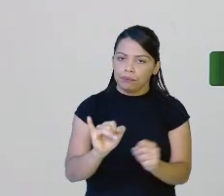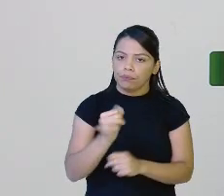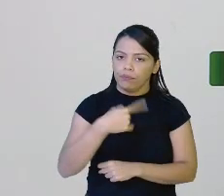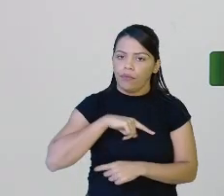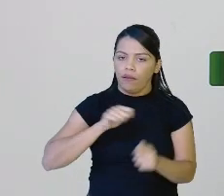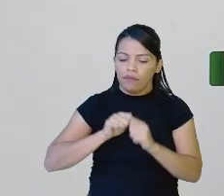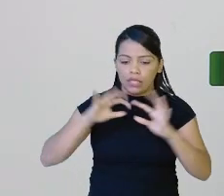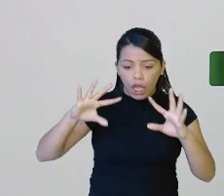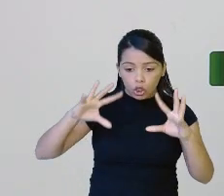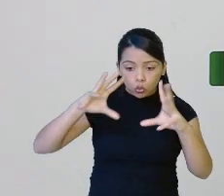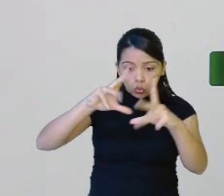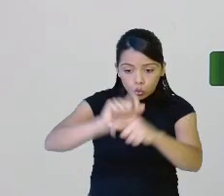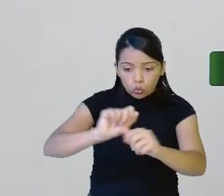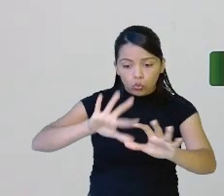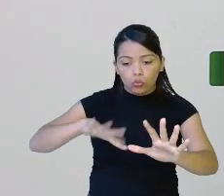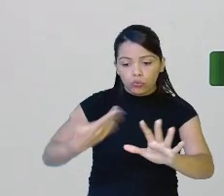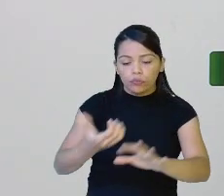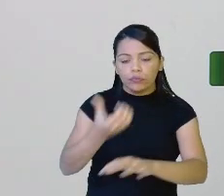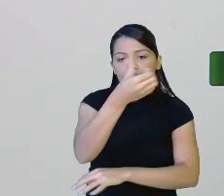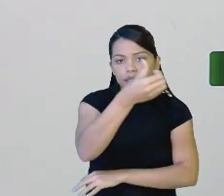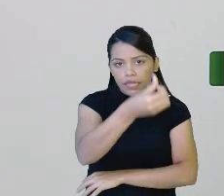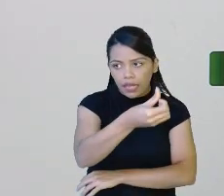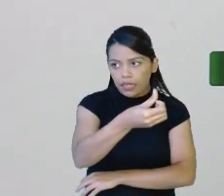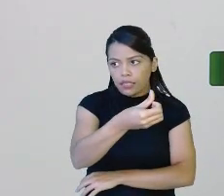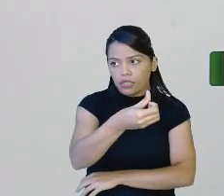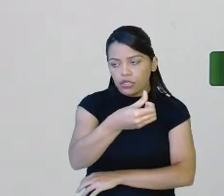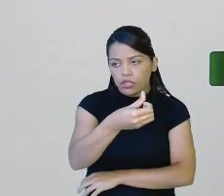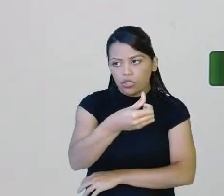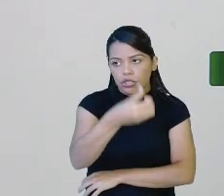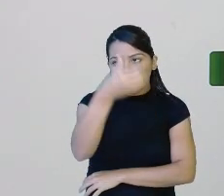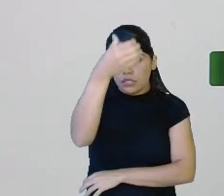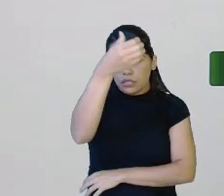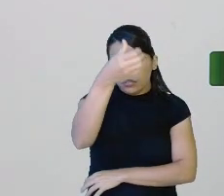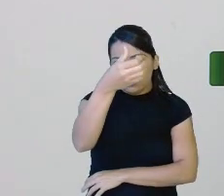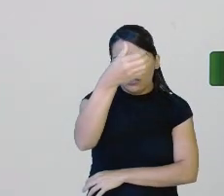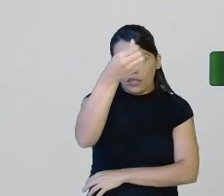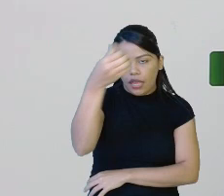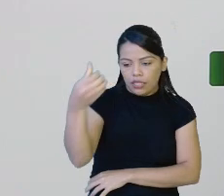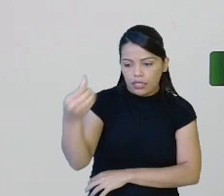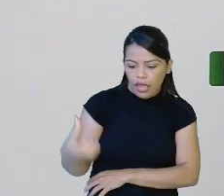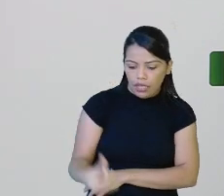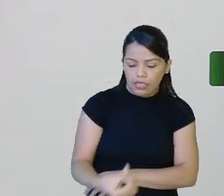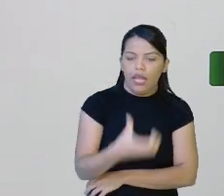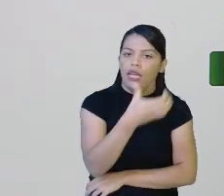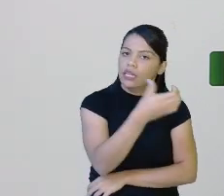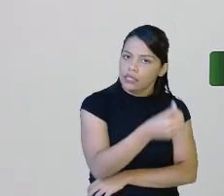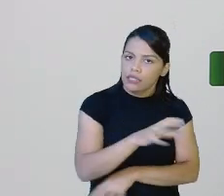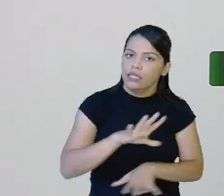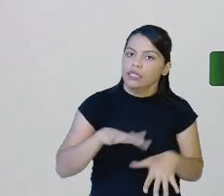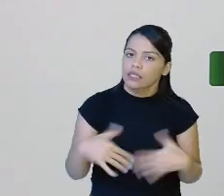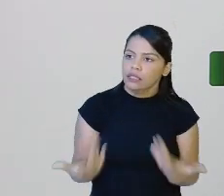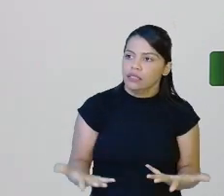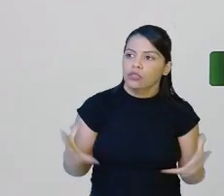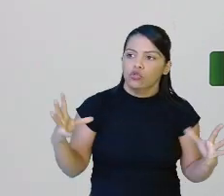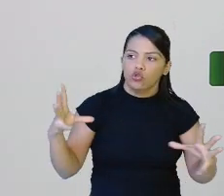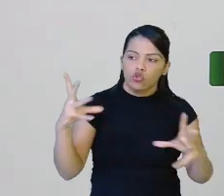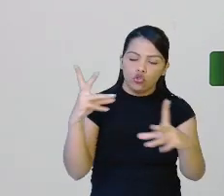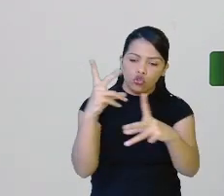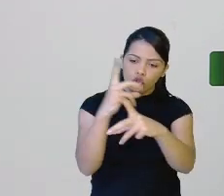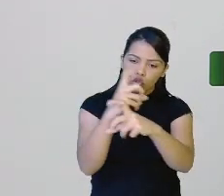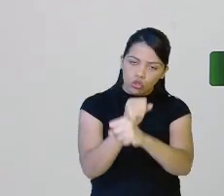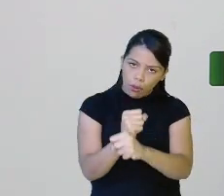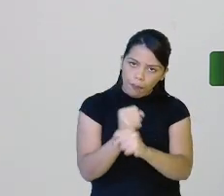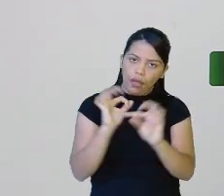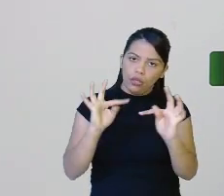geral, seria 6 centímetros, 6, 6 e 6. Nesse caso aqui, a gente vai fazer